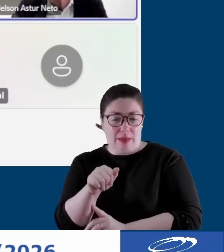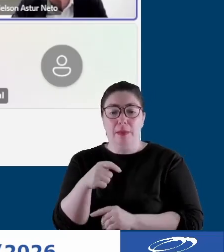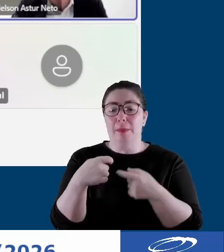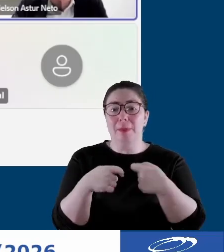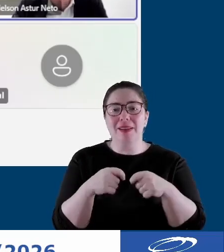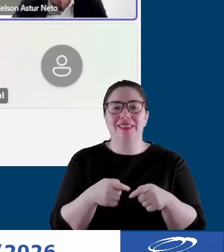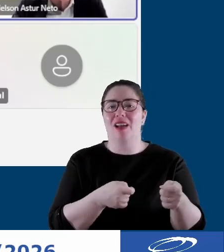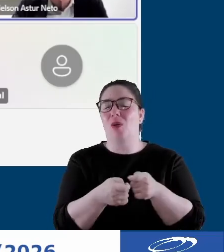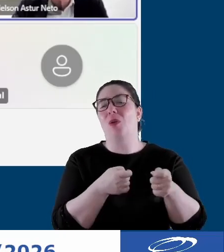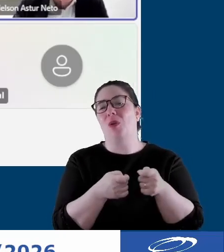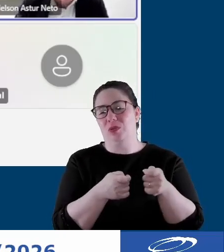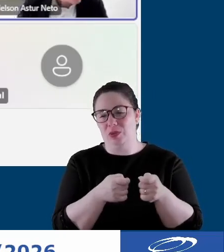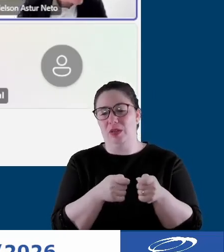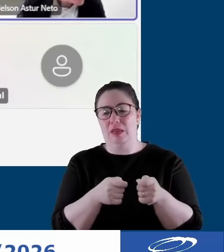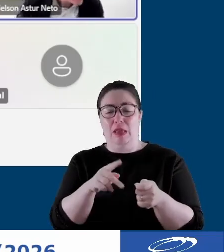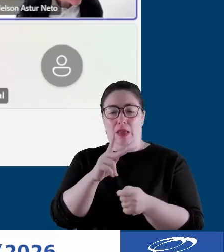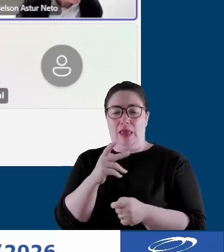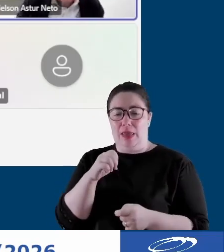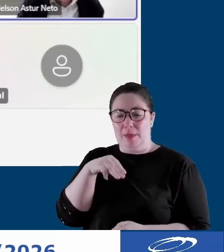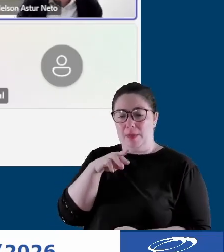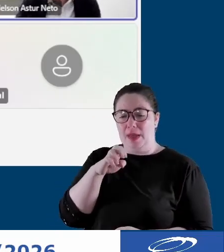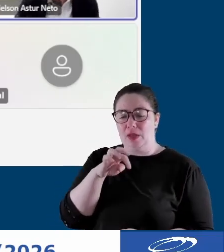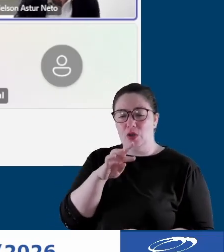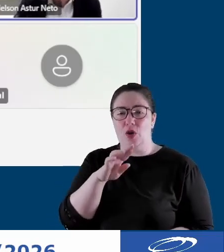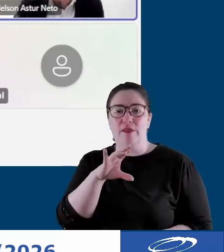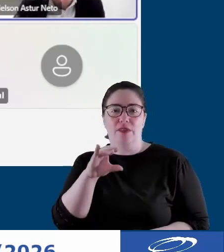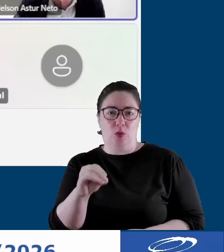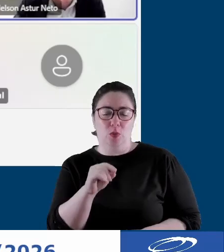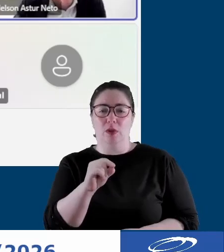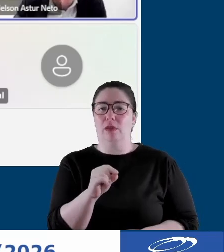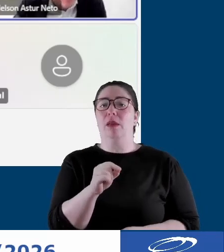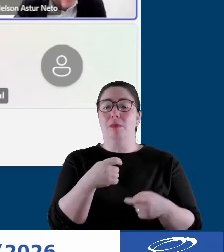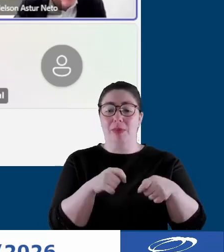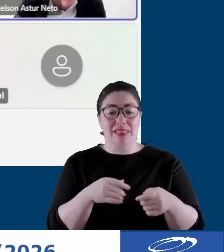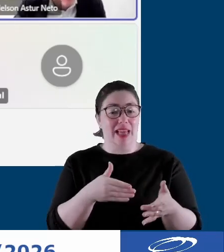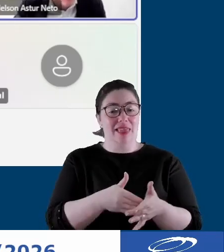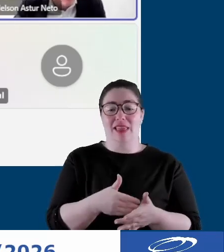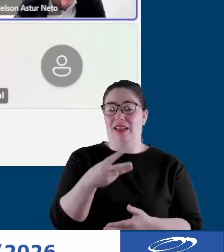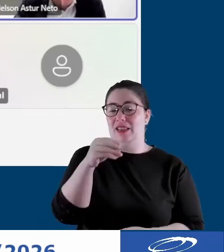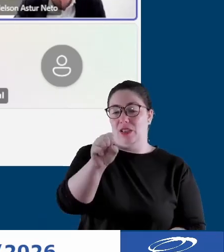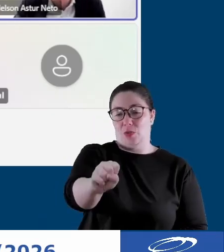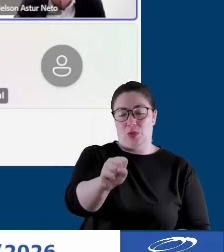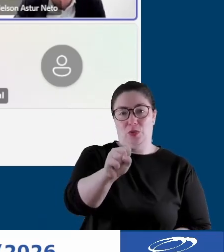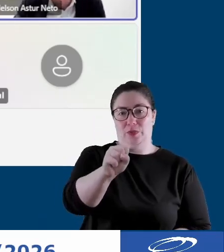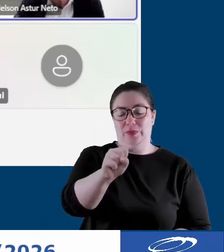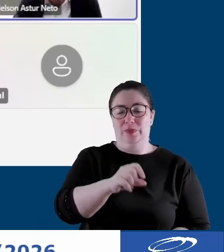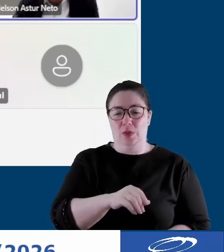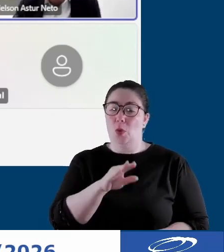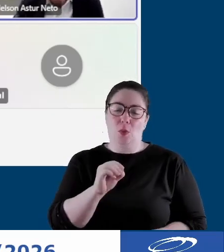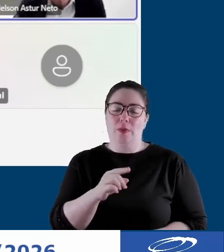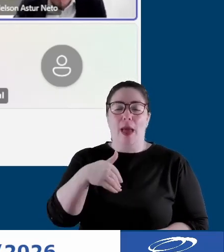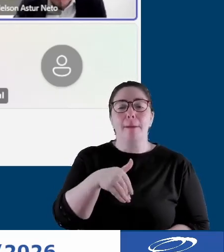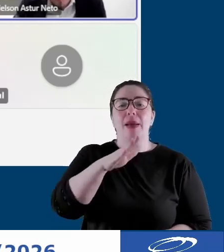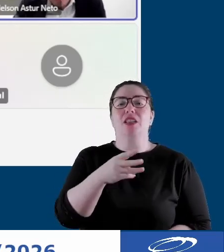de 38 e a hemoglobina acima de 12 ou 13, aí dependendo se é homem ou mulher.